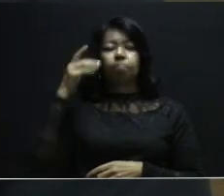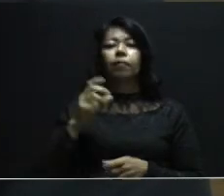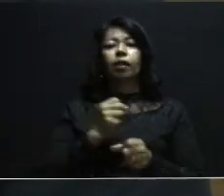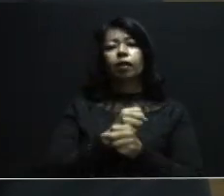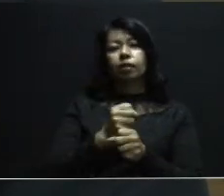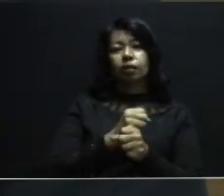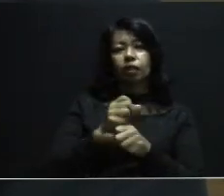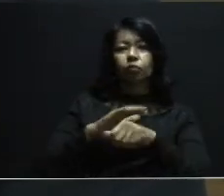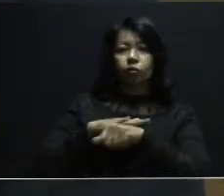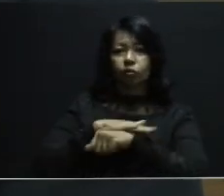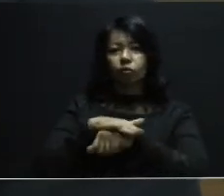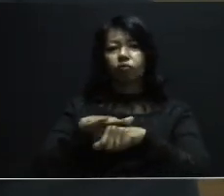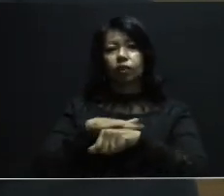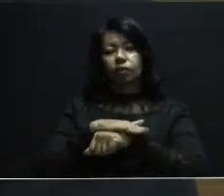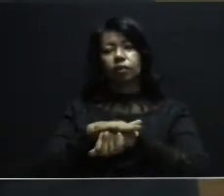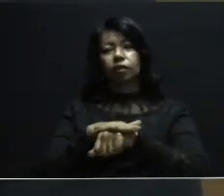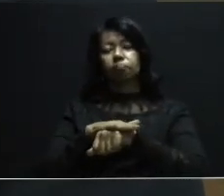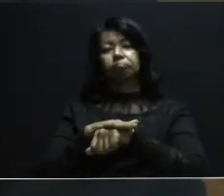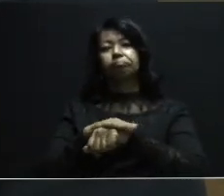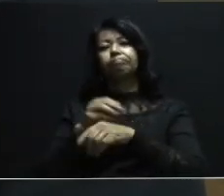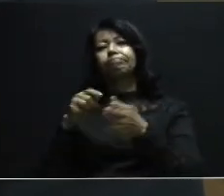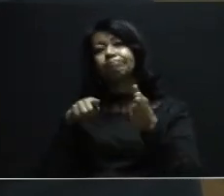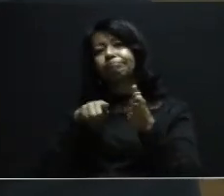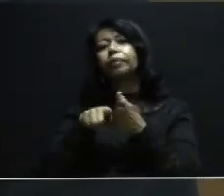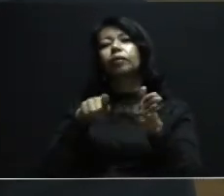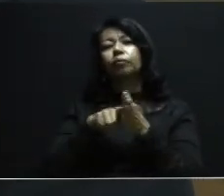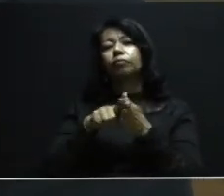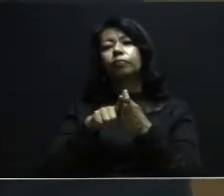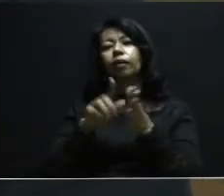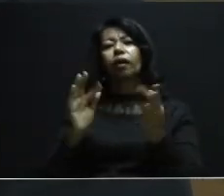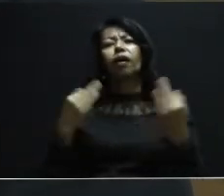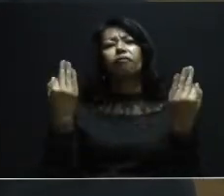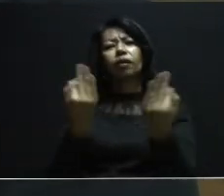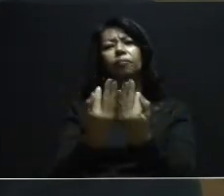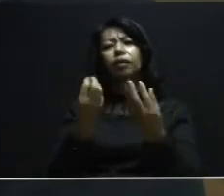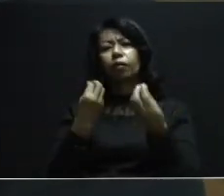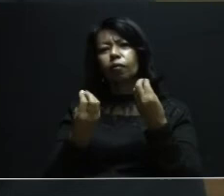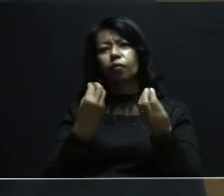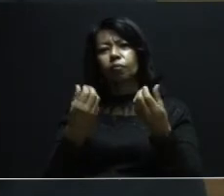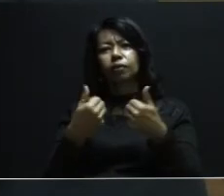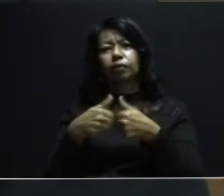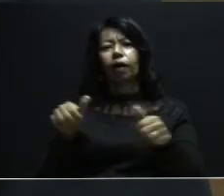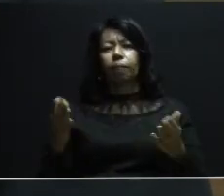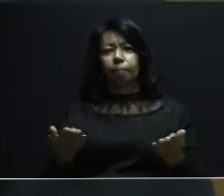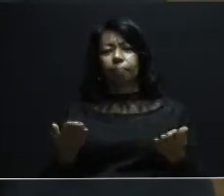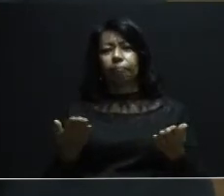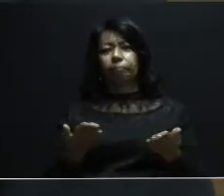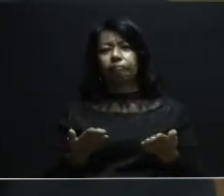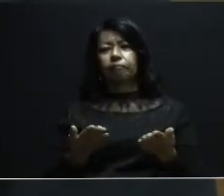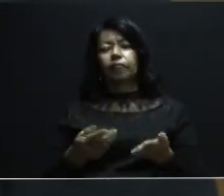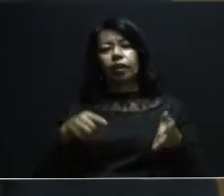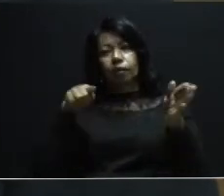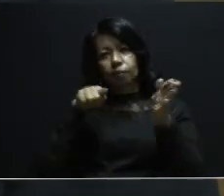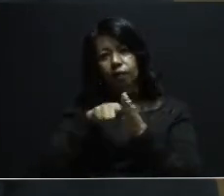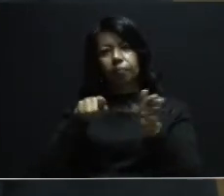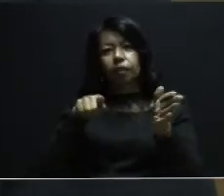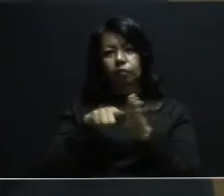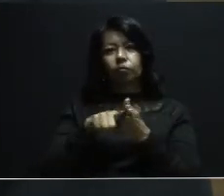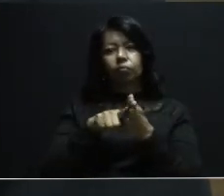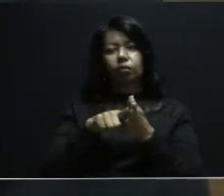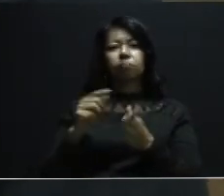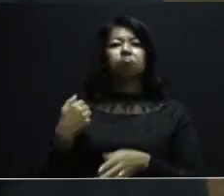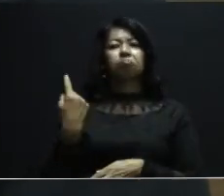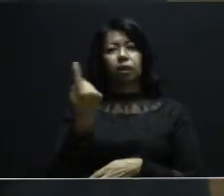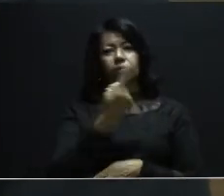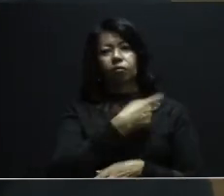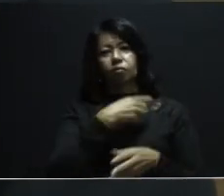nós conversamos sobre uma pergunta: a família, como vai? É um questionamento para todos